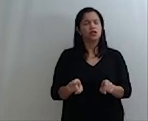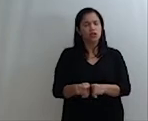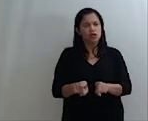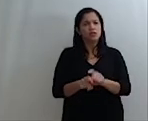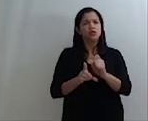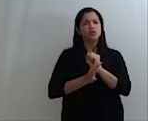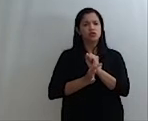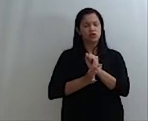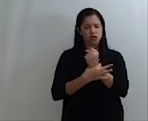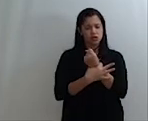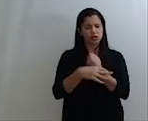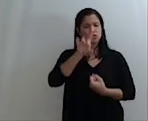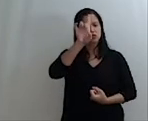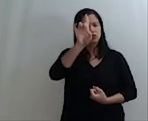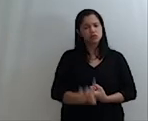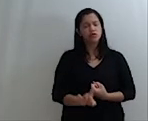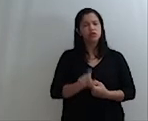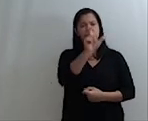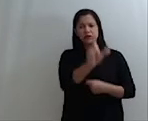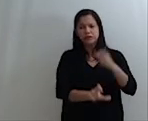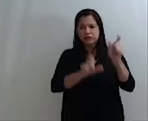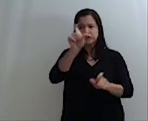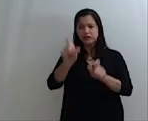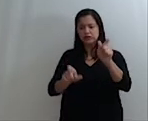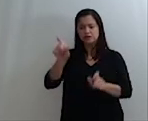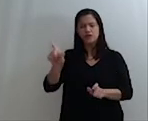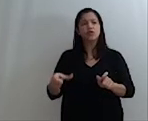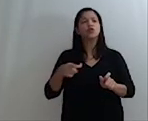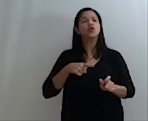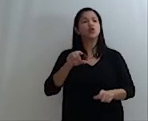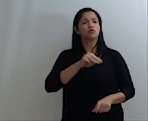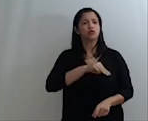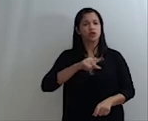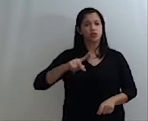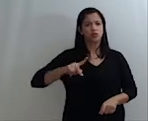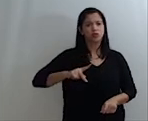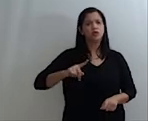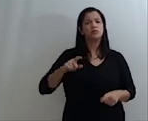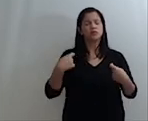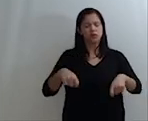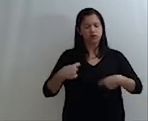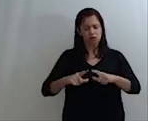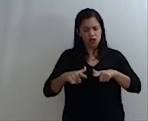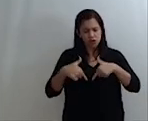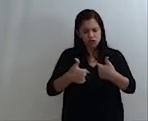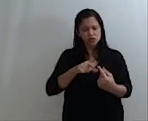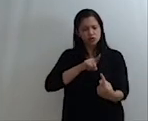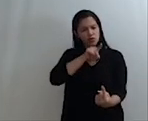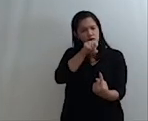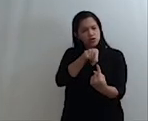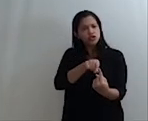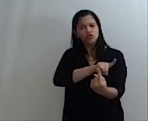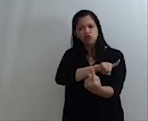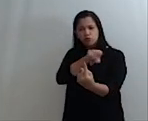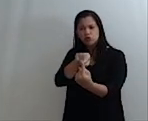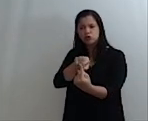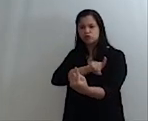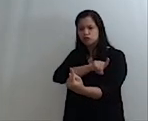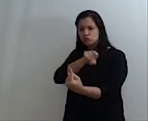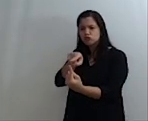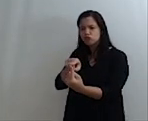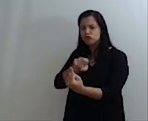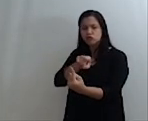indivíduo e o Ministério Público age por critério de objetividade ele tanto forma